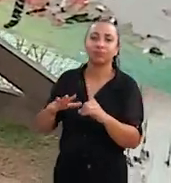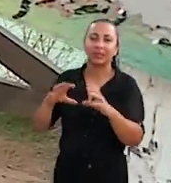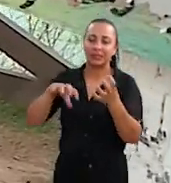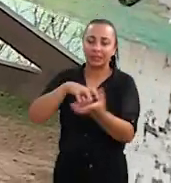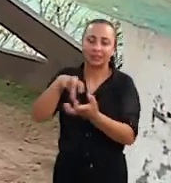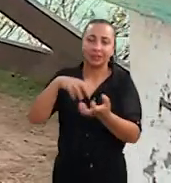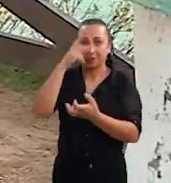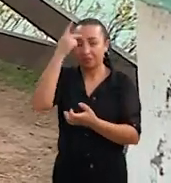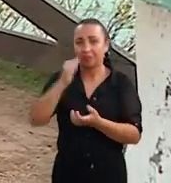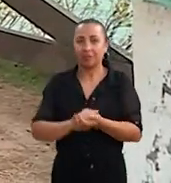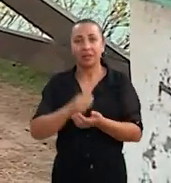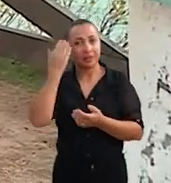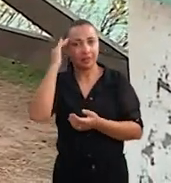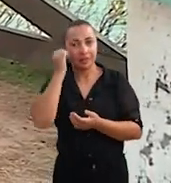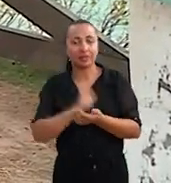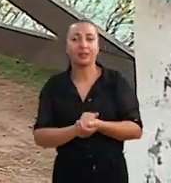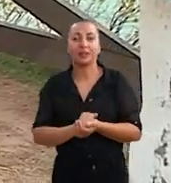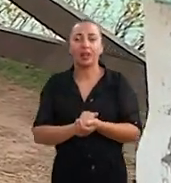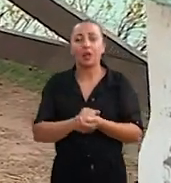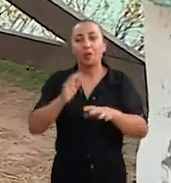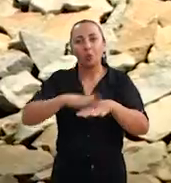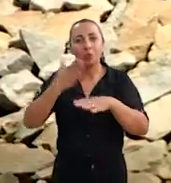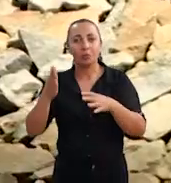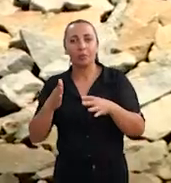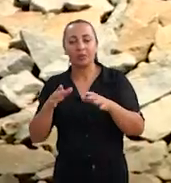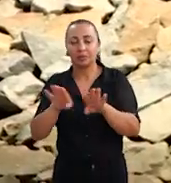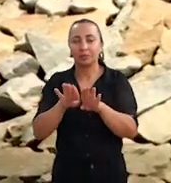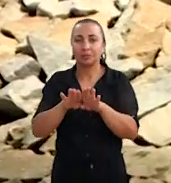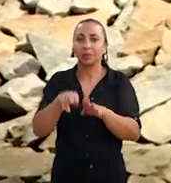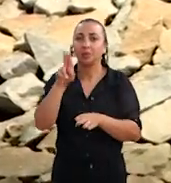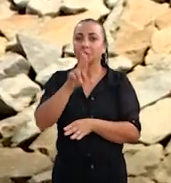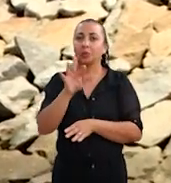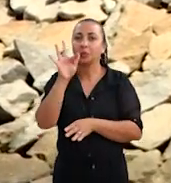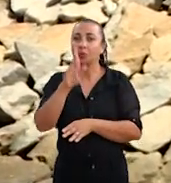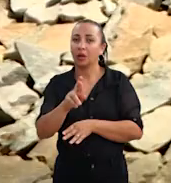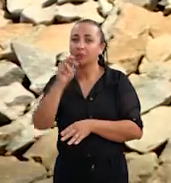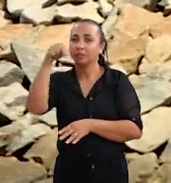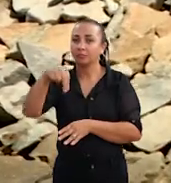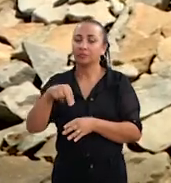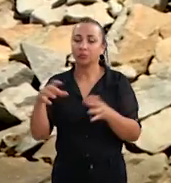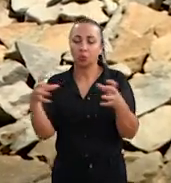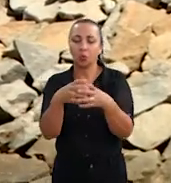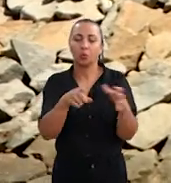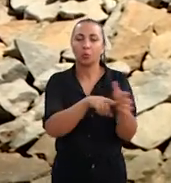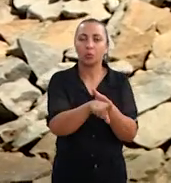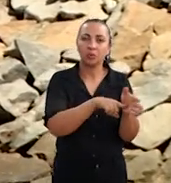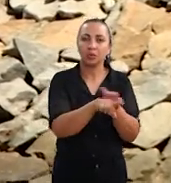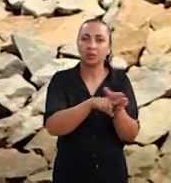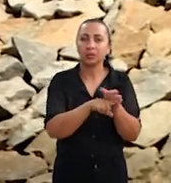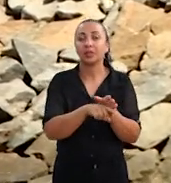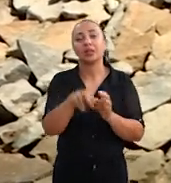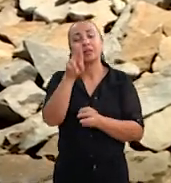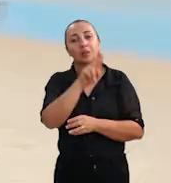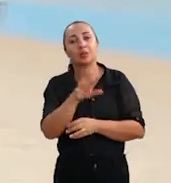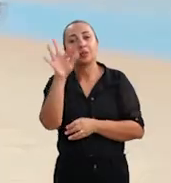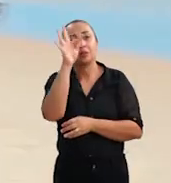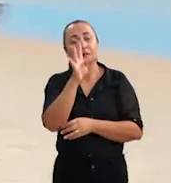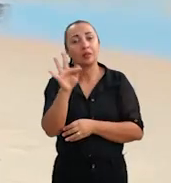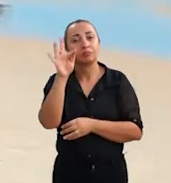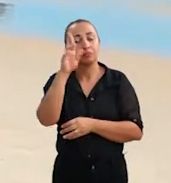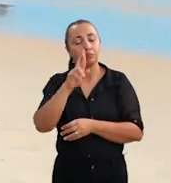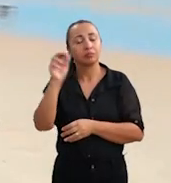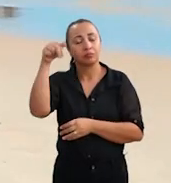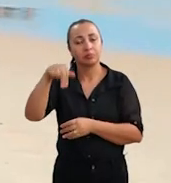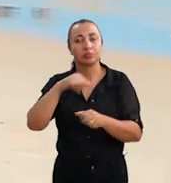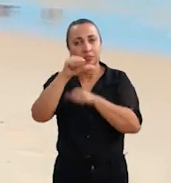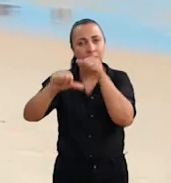crise? Foi para entender essas repercussões nos principais destinos do RN que um grupo de pesquisadores da Universidade Federal do